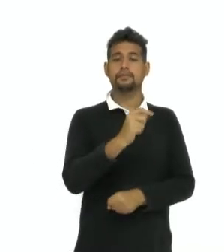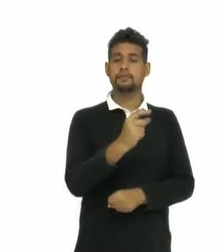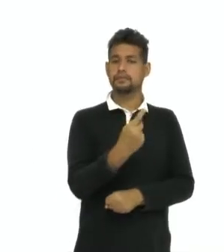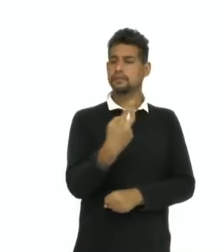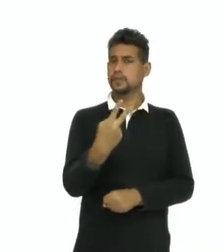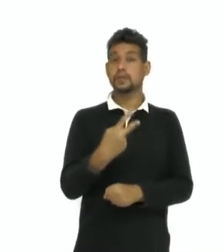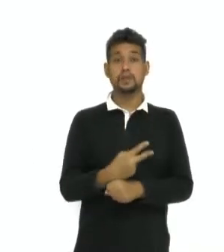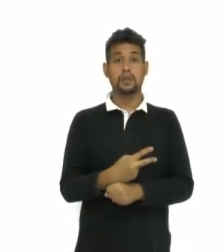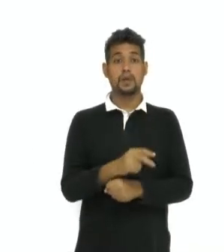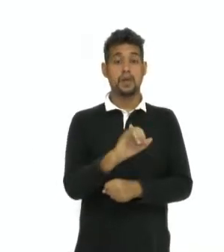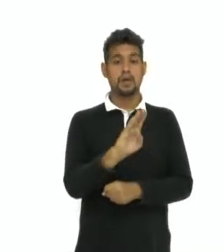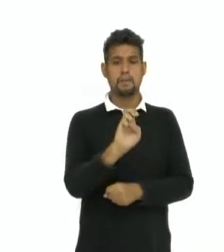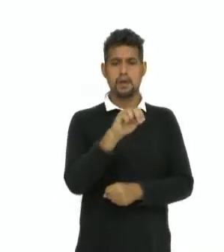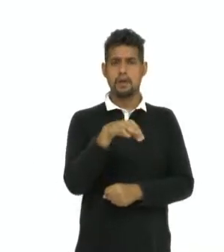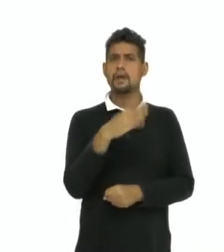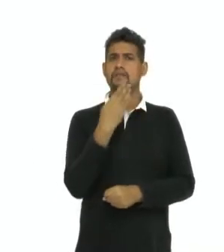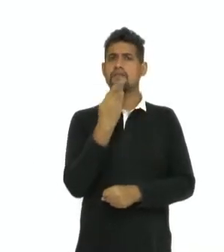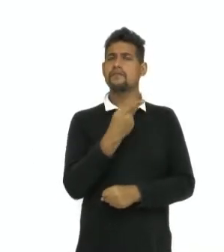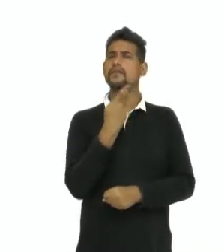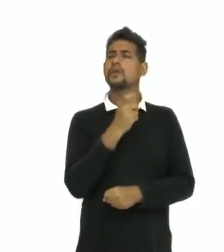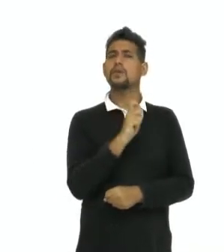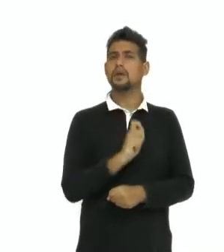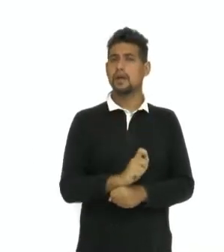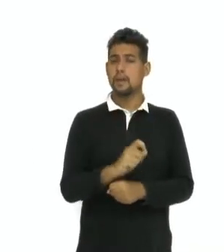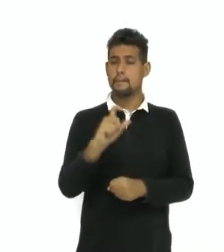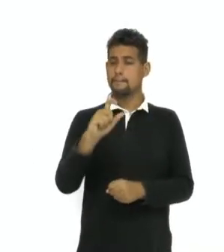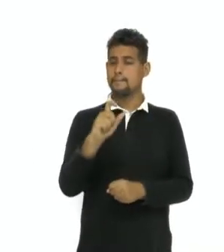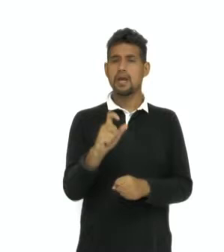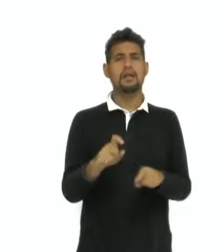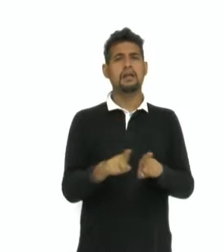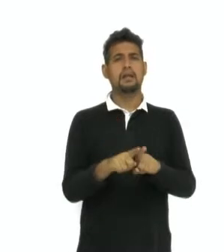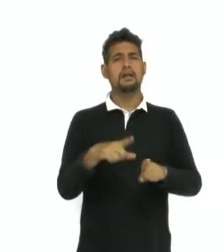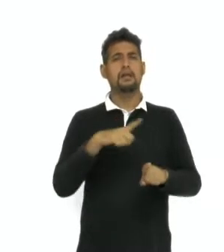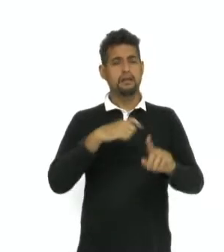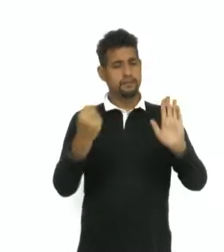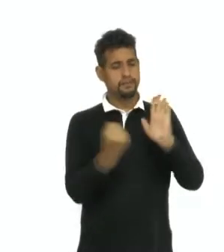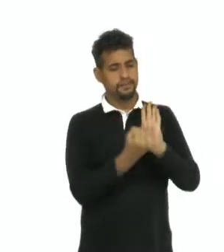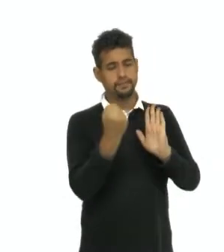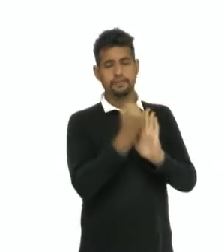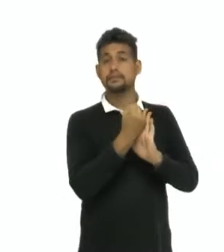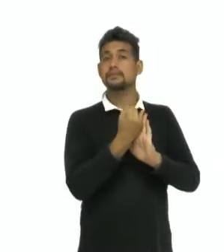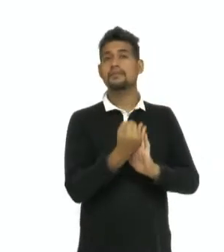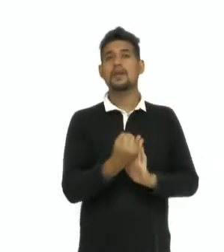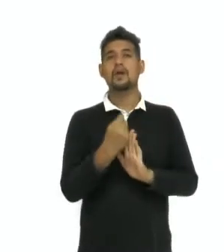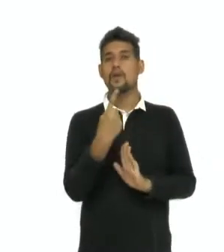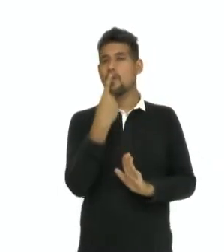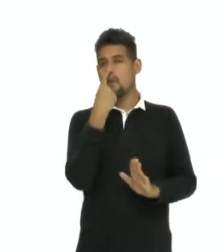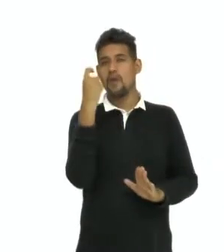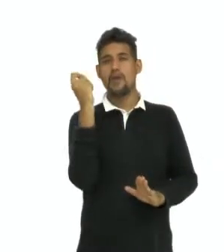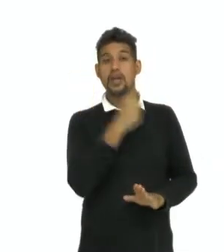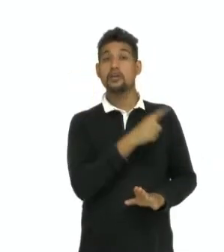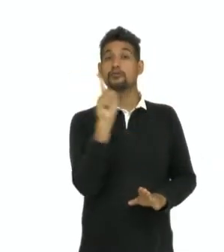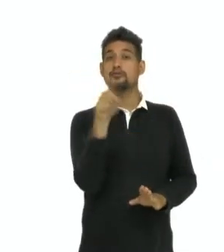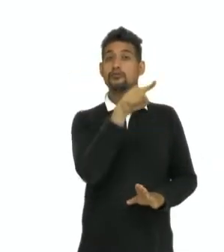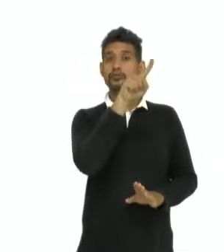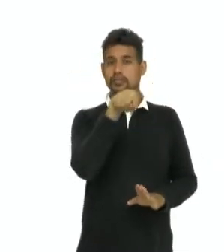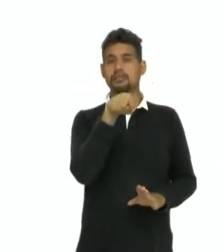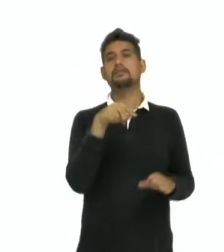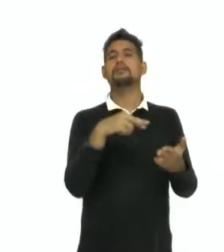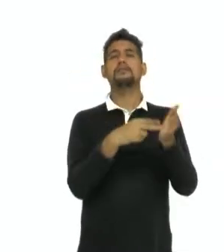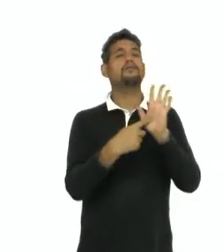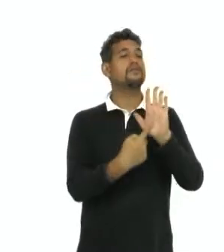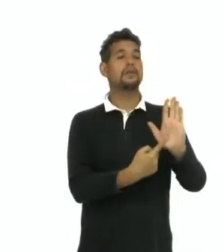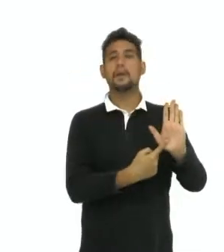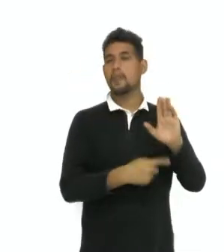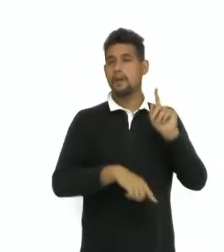IBAMA decretou que embalagens de pilhas e baterias contêm o símbolo de um cesto de lixo com um X sobreposto, indicando